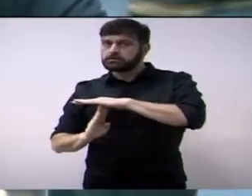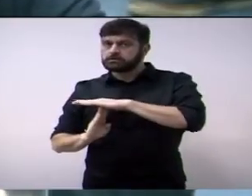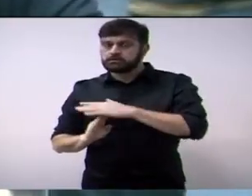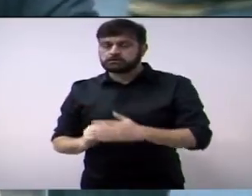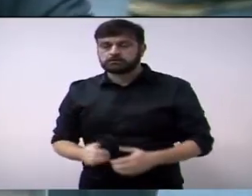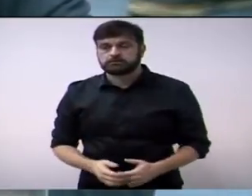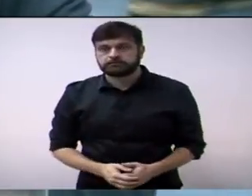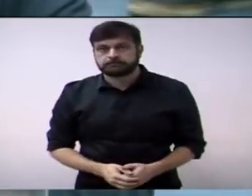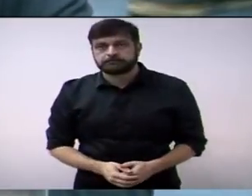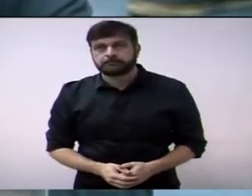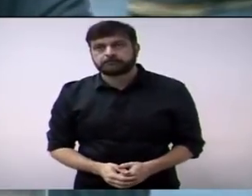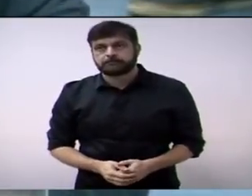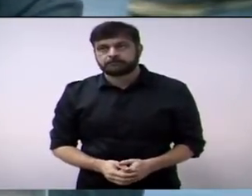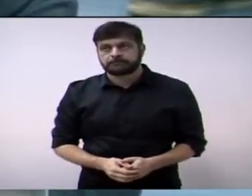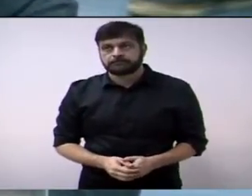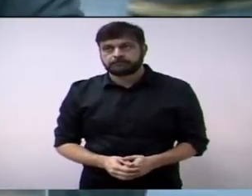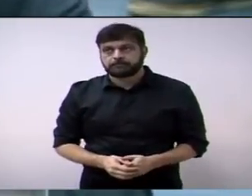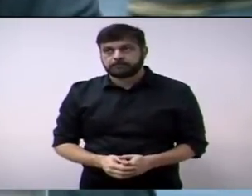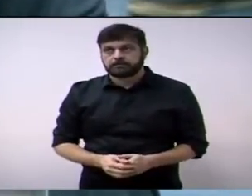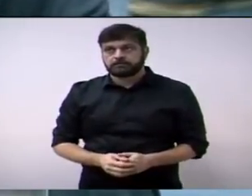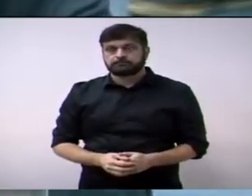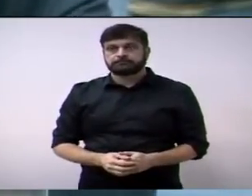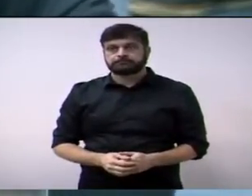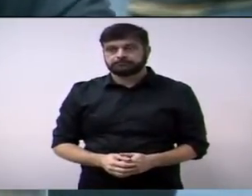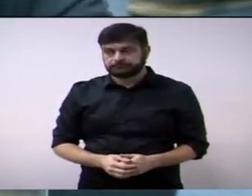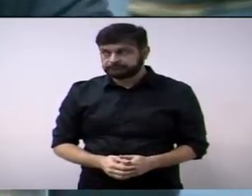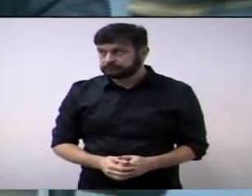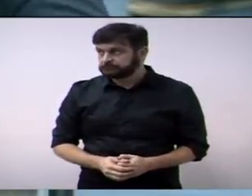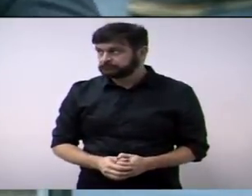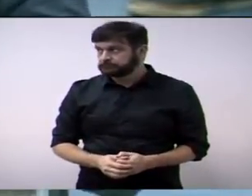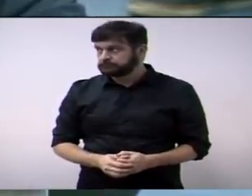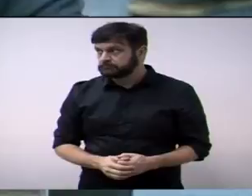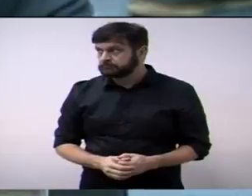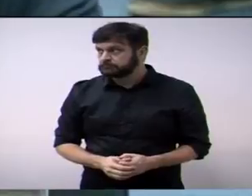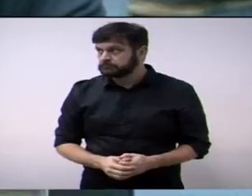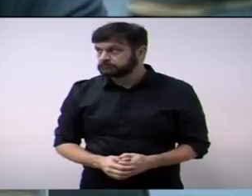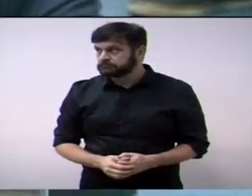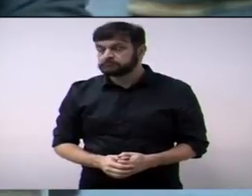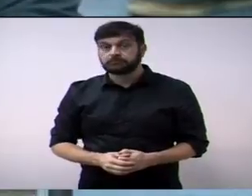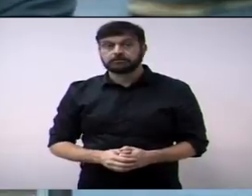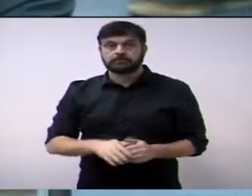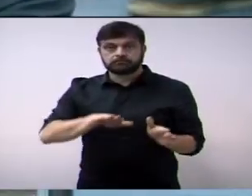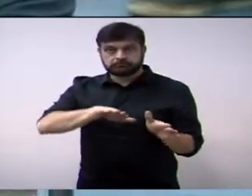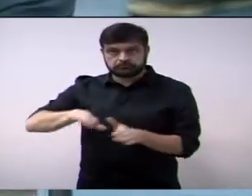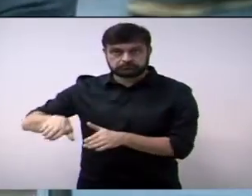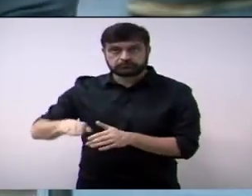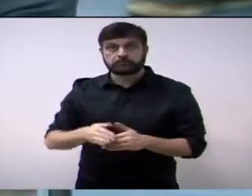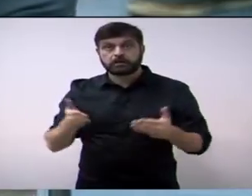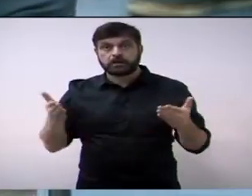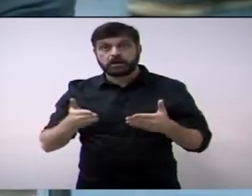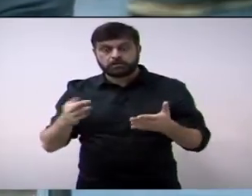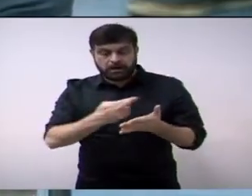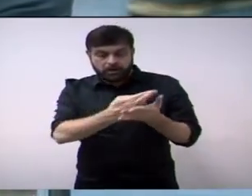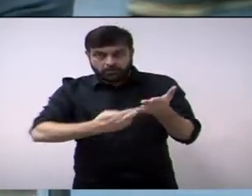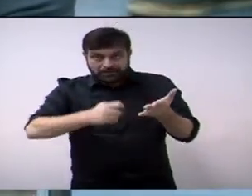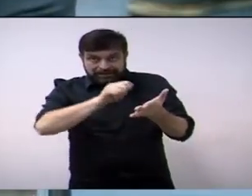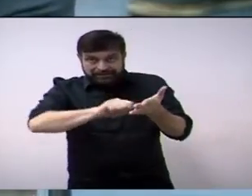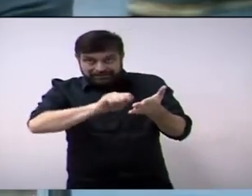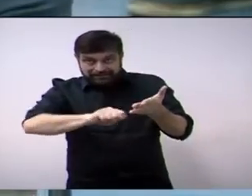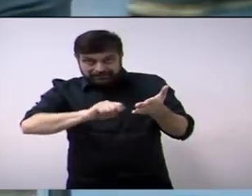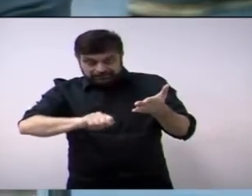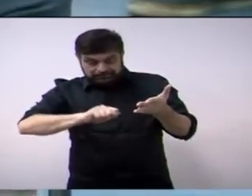corretamente no repasse à Poliprev, o repasse patronal. Agora, vou falar um pouquinho sobre o requerimento.